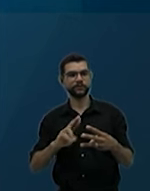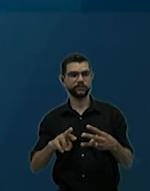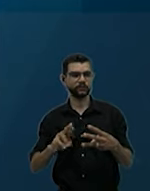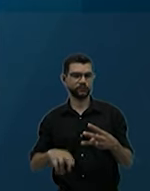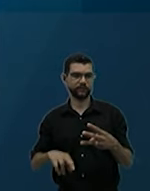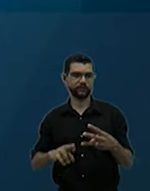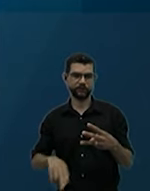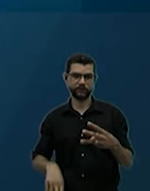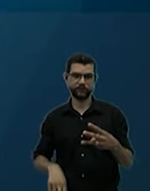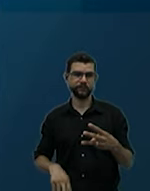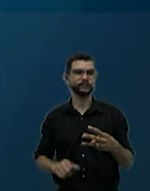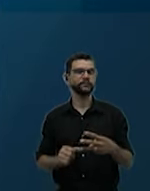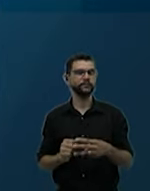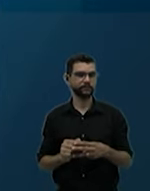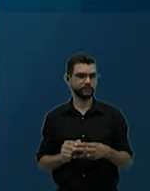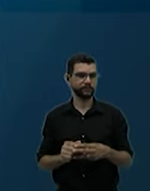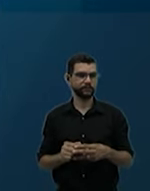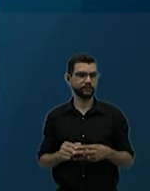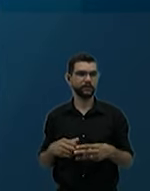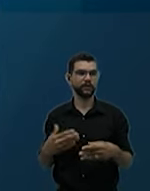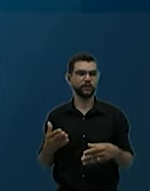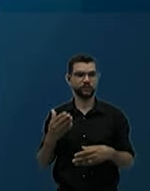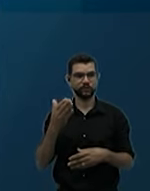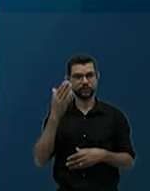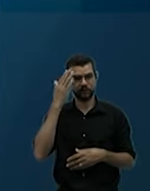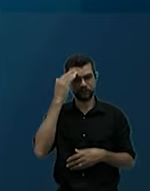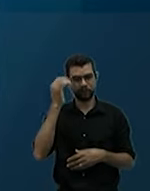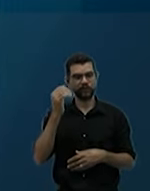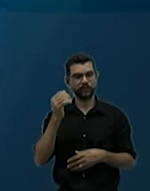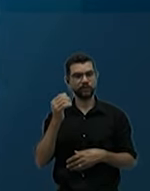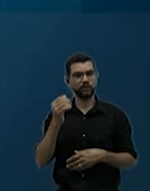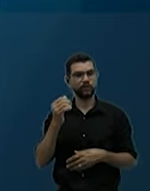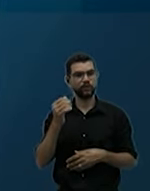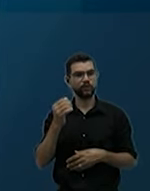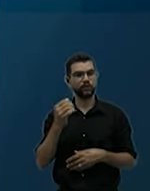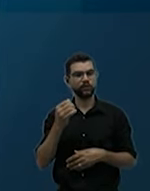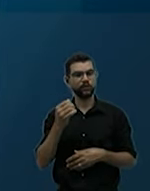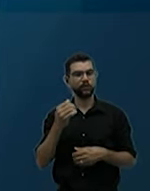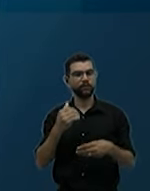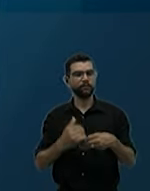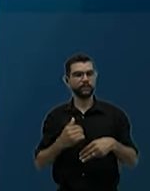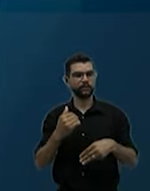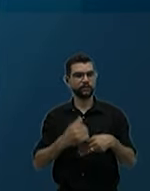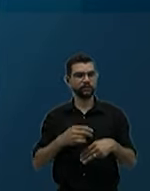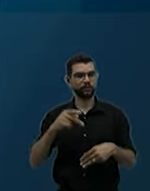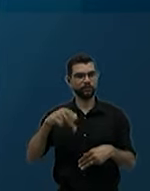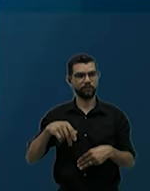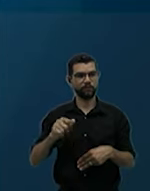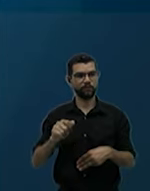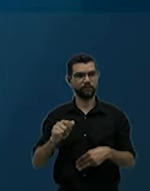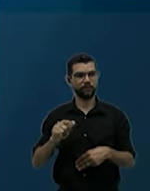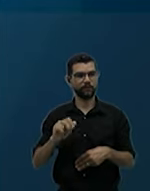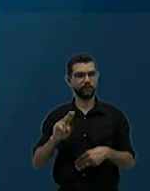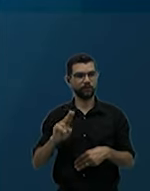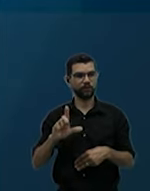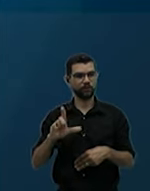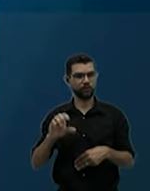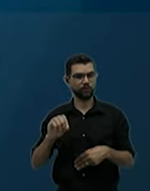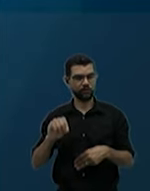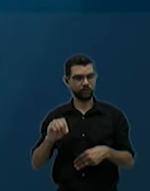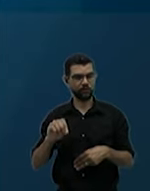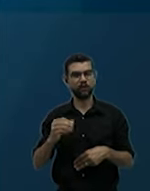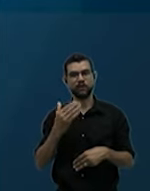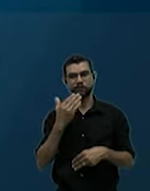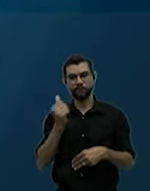Paulo Sérgio pedirá vista, eu vou ousar aqui apenas dizer qual foi